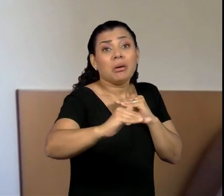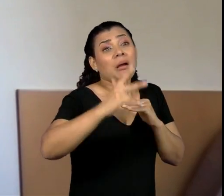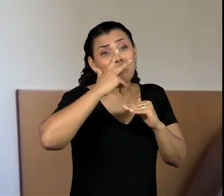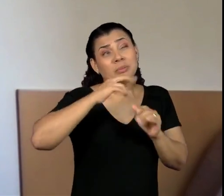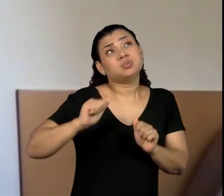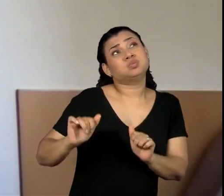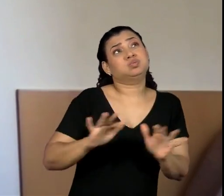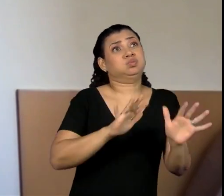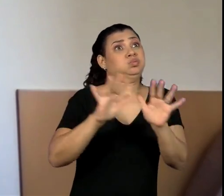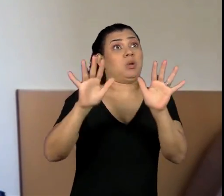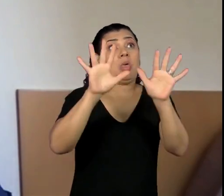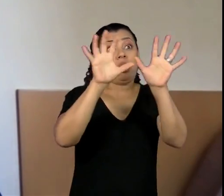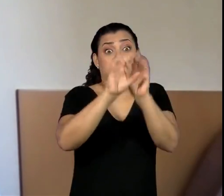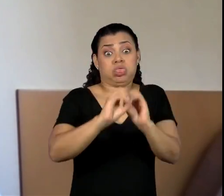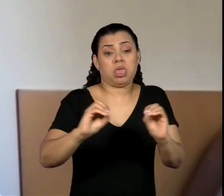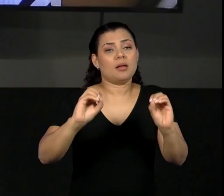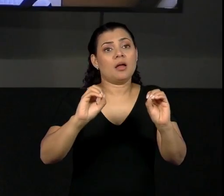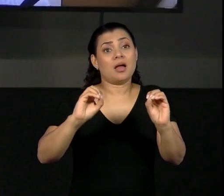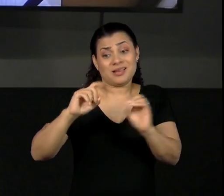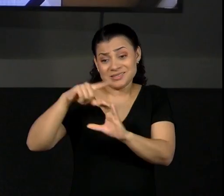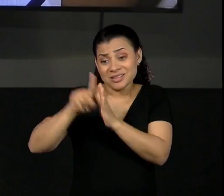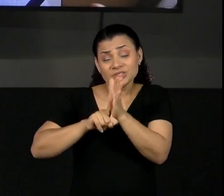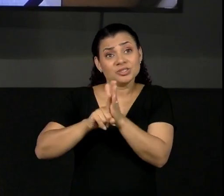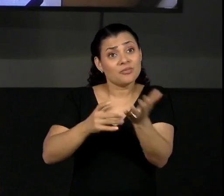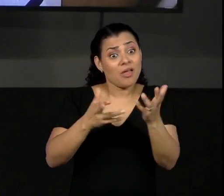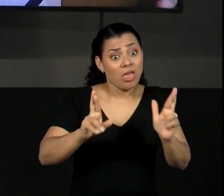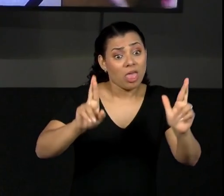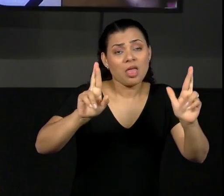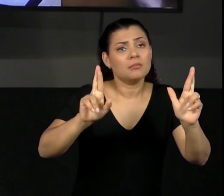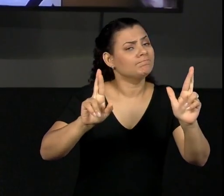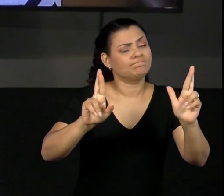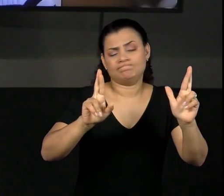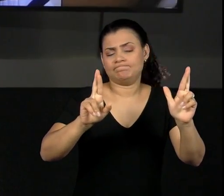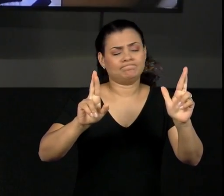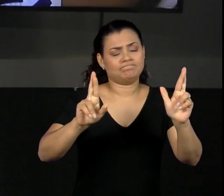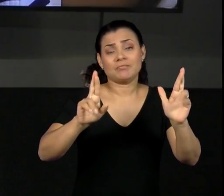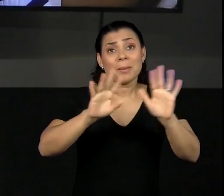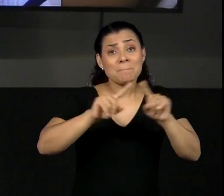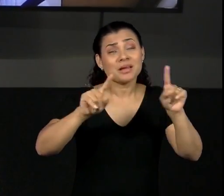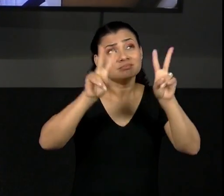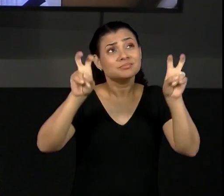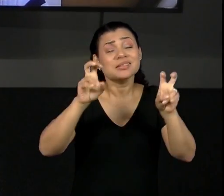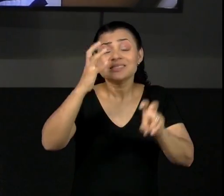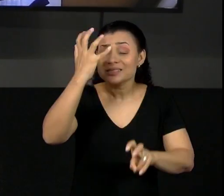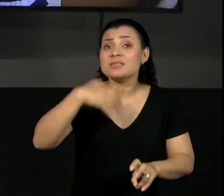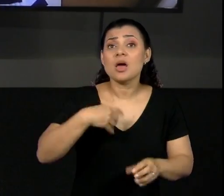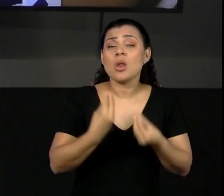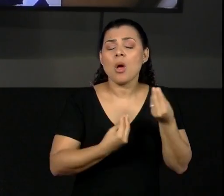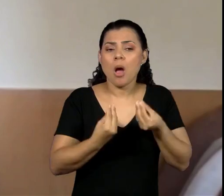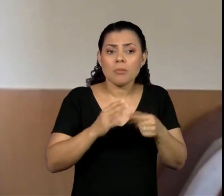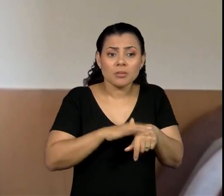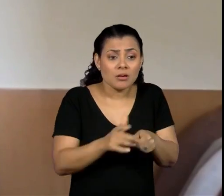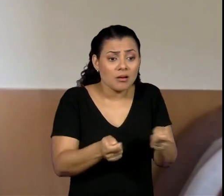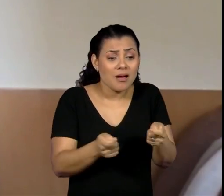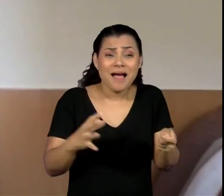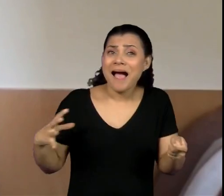seriam as esperadas pela ciência. A gente deveria estar pensando seriamente em como é que a gente vai fazer essa